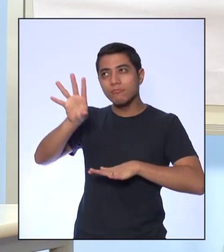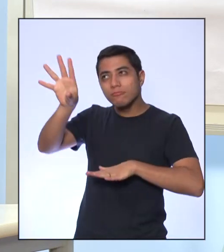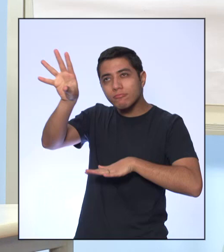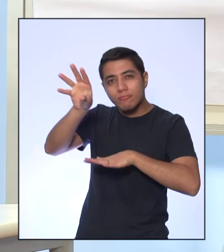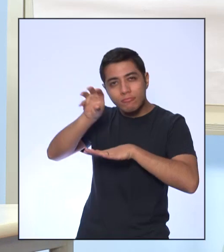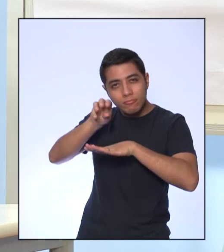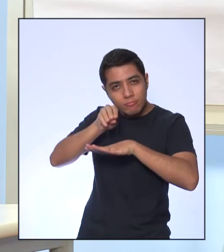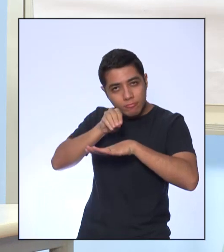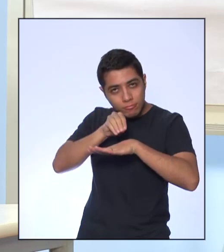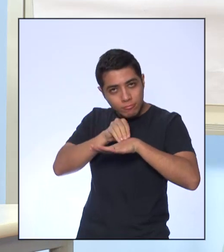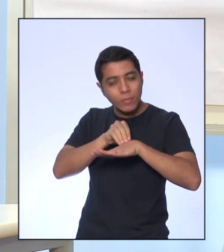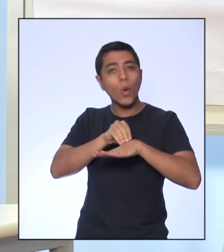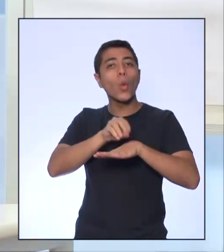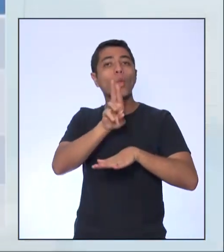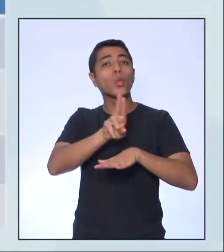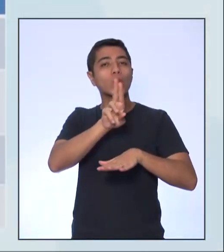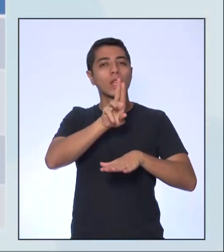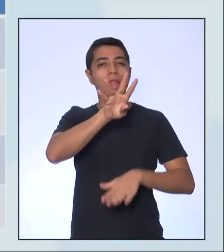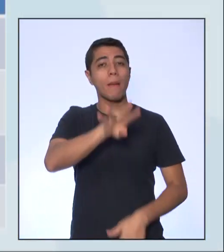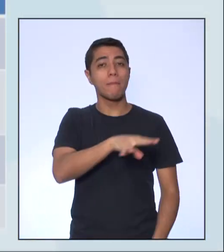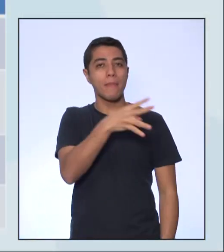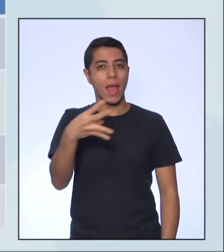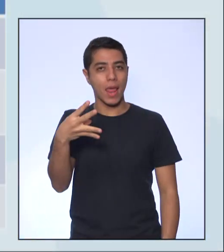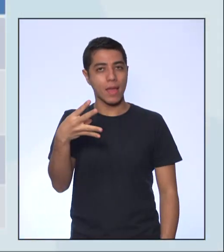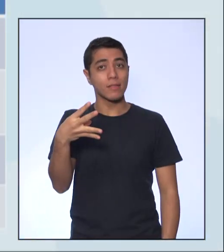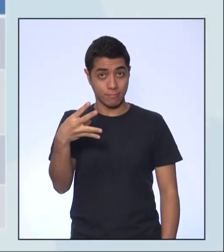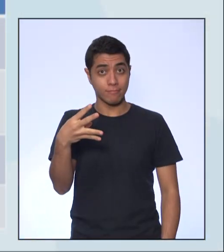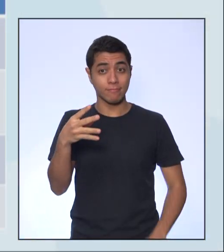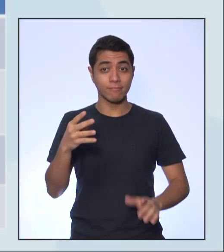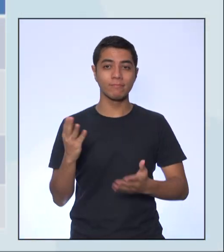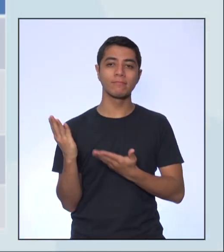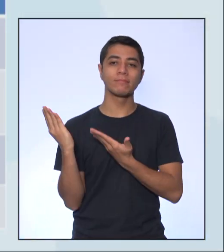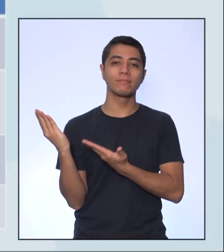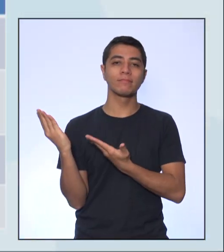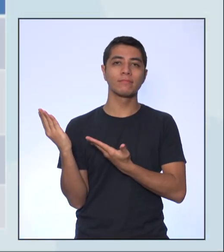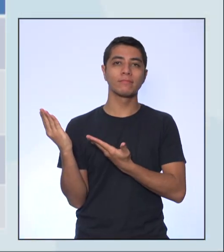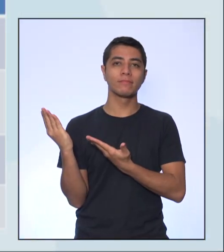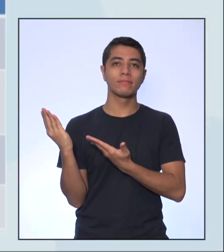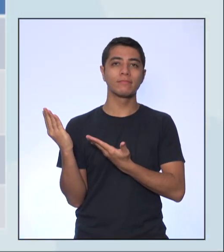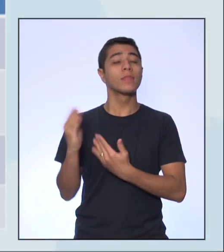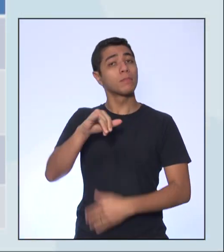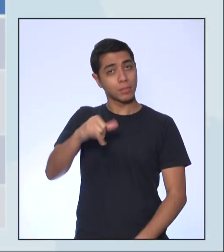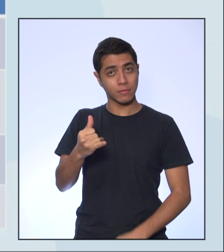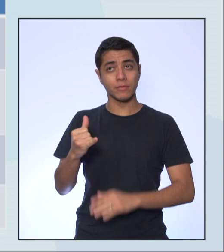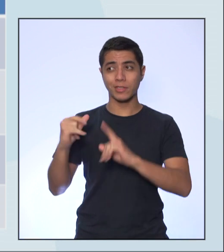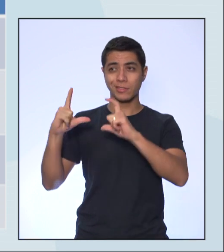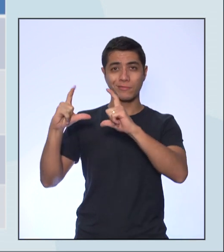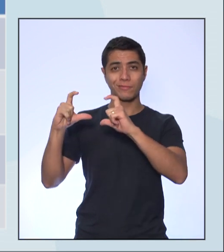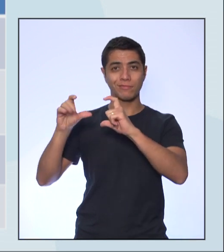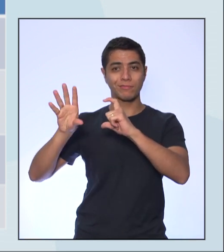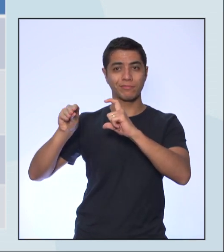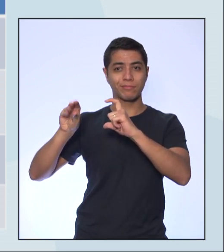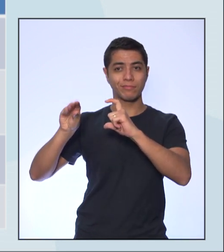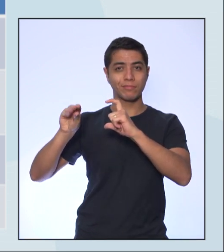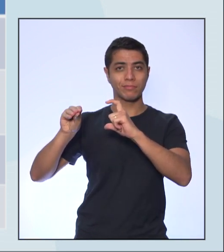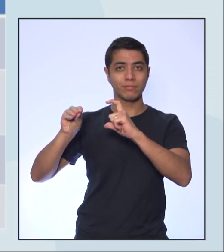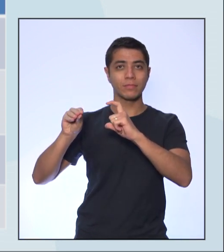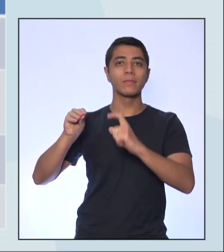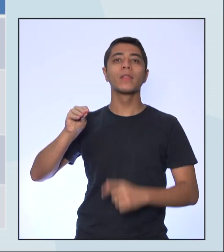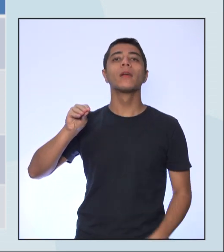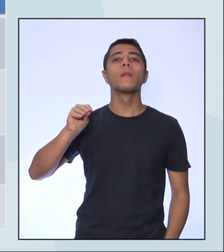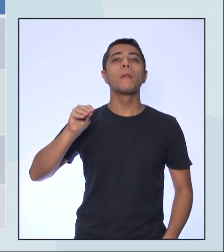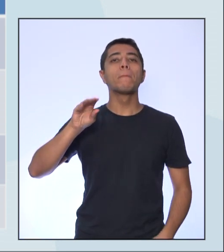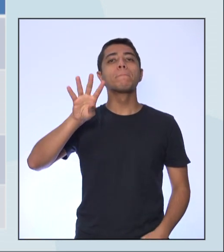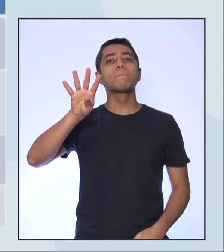tabelas então na tela de vocês vai aparecer uma tabela se vocês quiserem tirar um print lá no final vai ter uma tabela